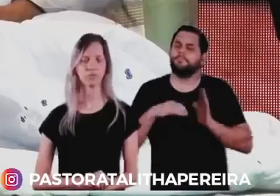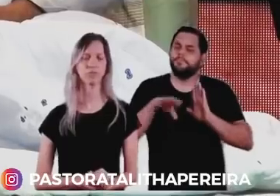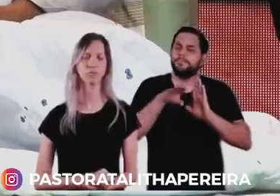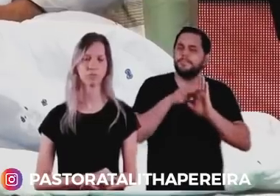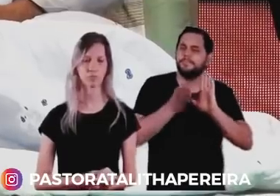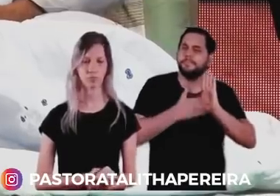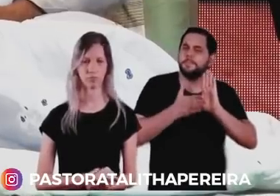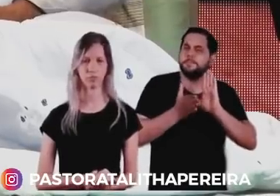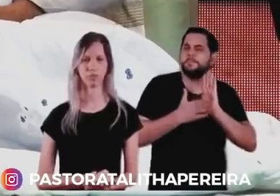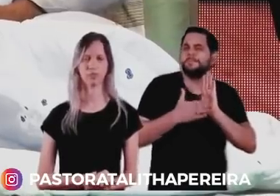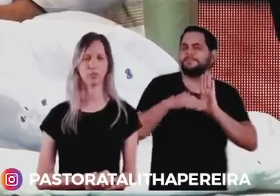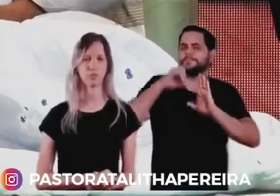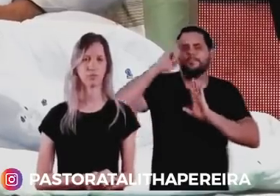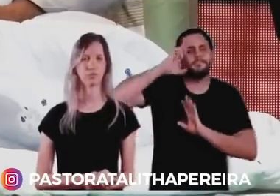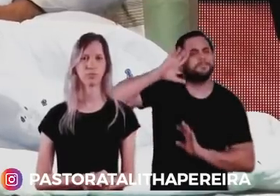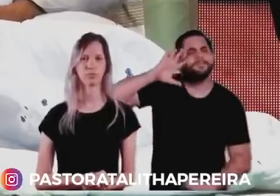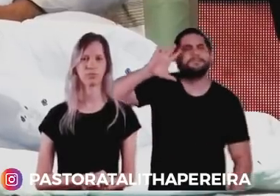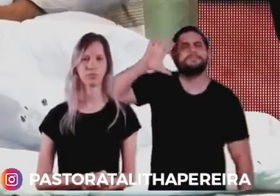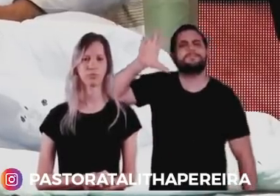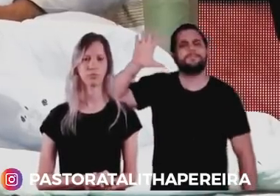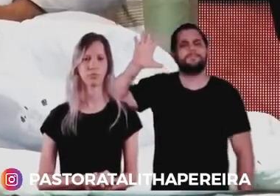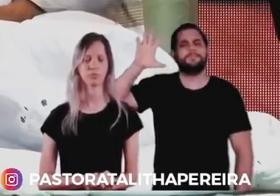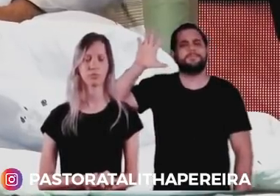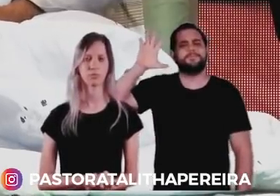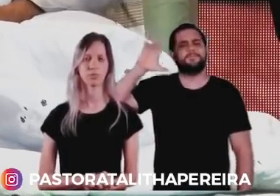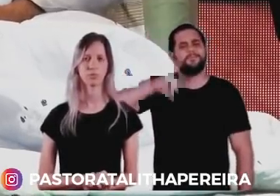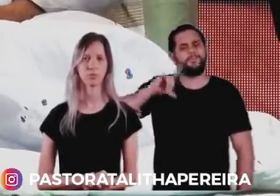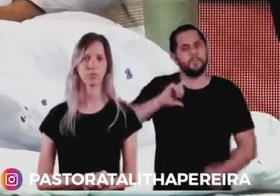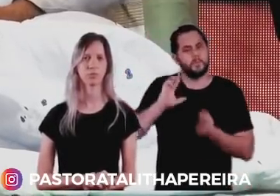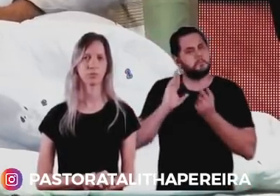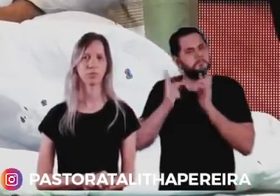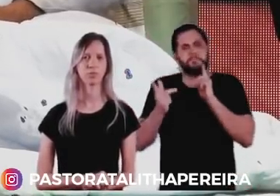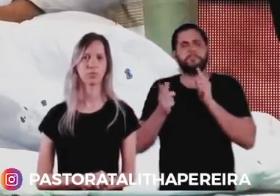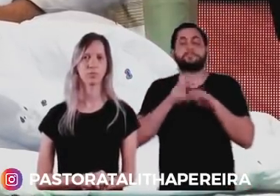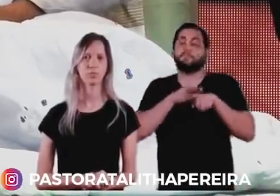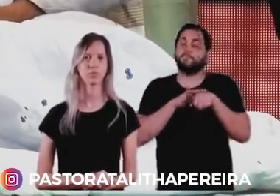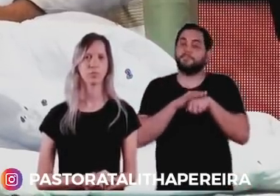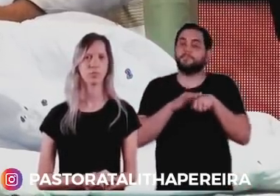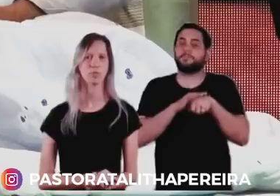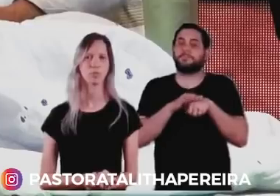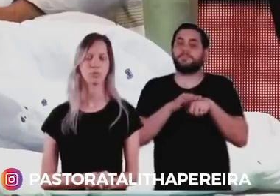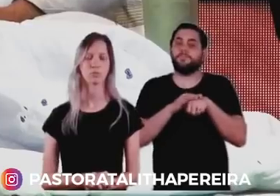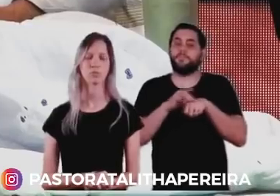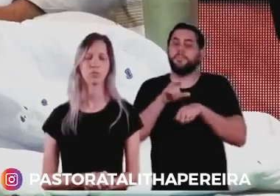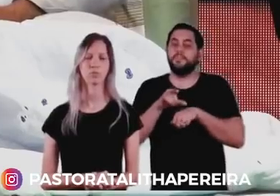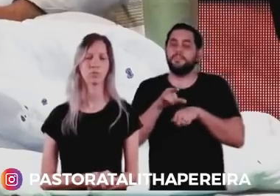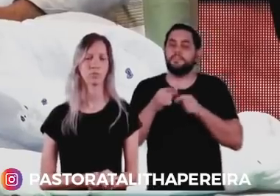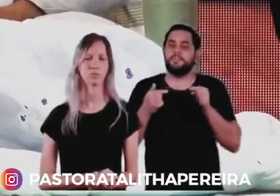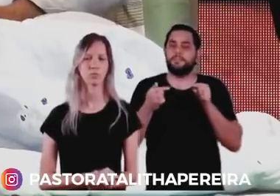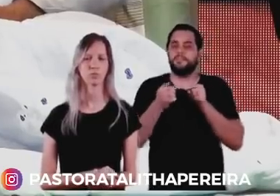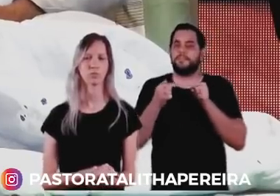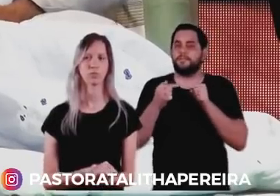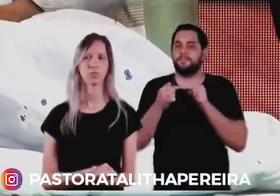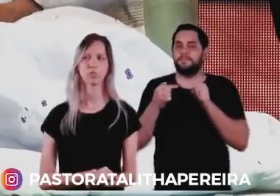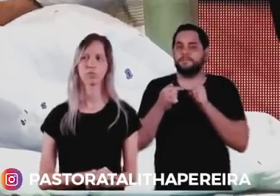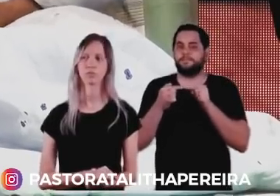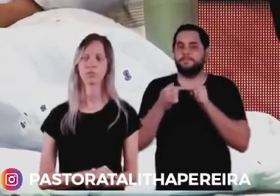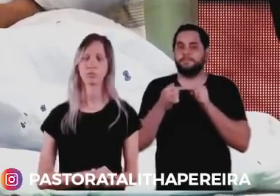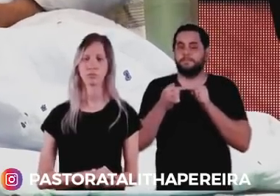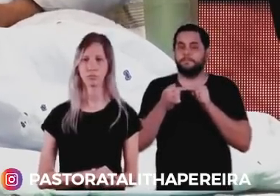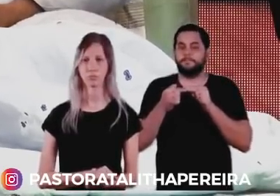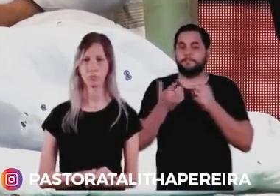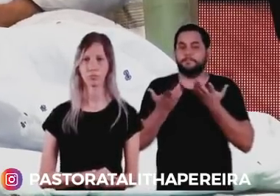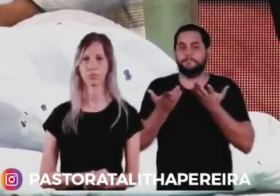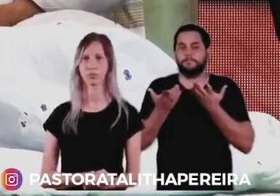projetos, planos, sonhos, e tiver alguma coisa que discordaram, mas no diálogo chegar a um comum acordo. E